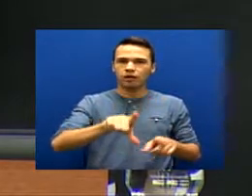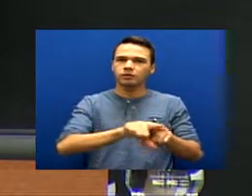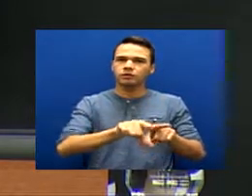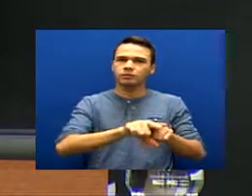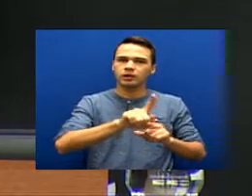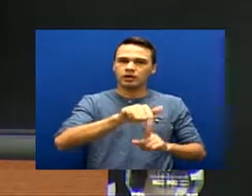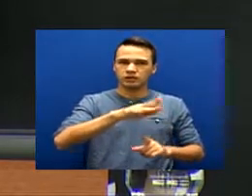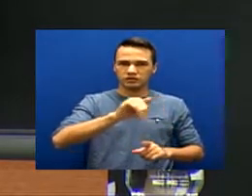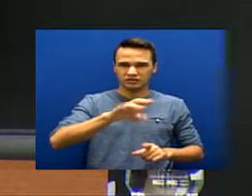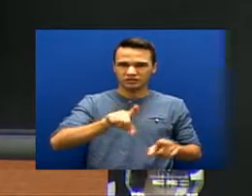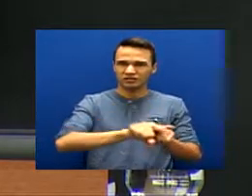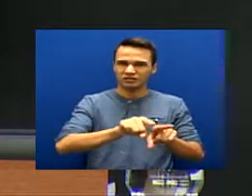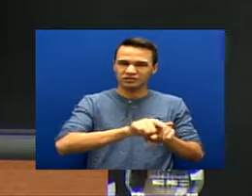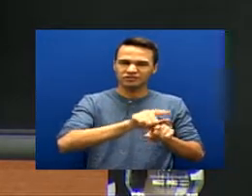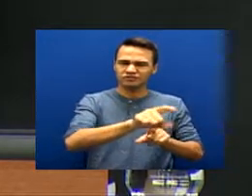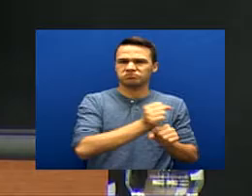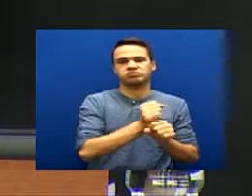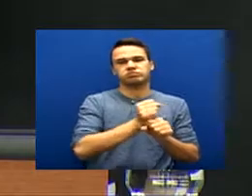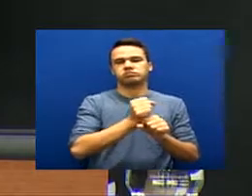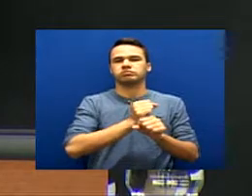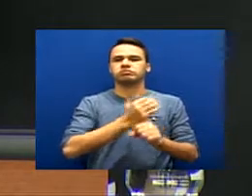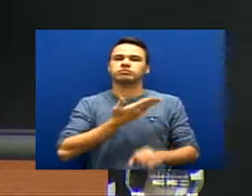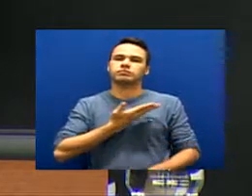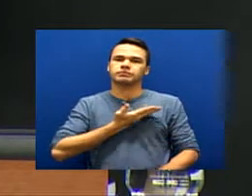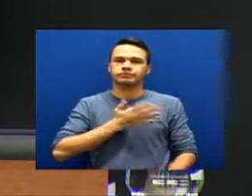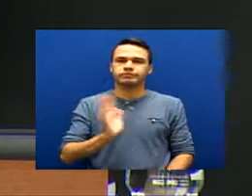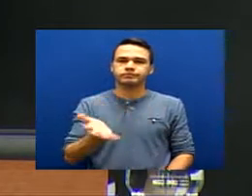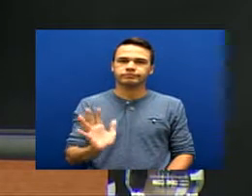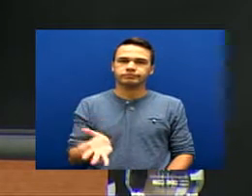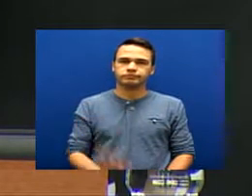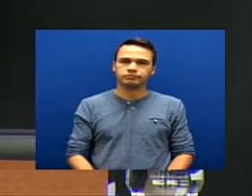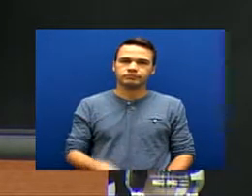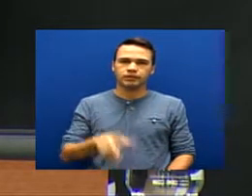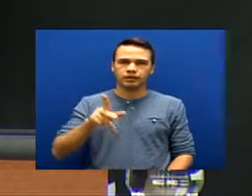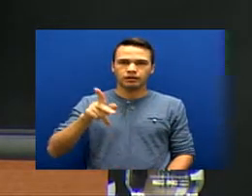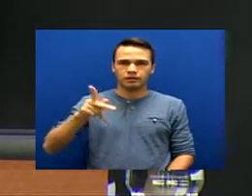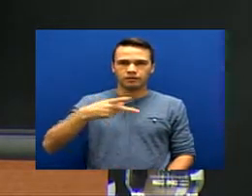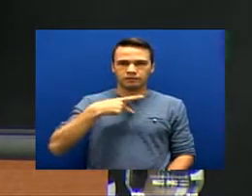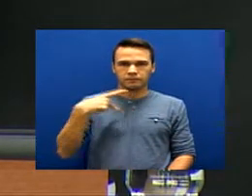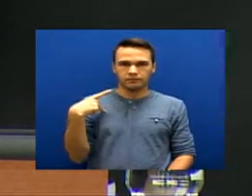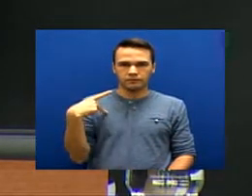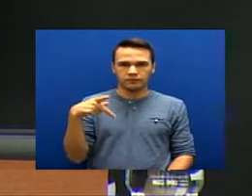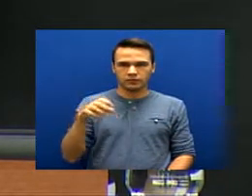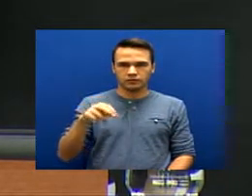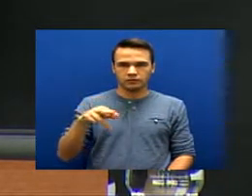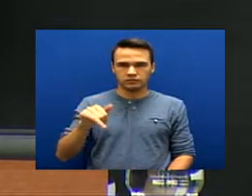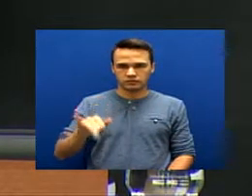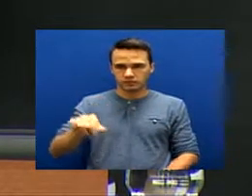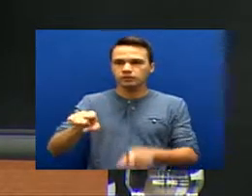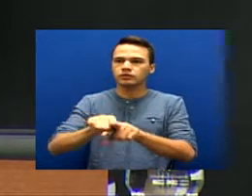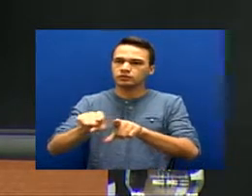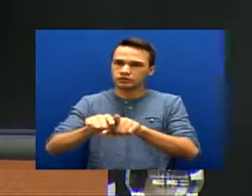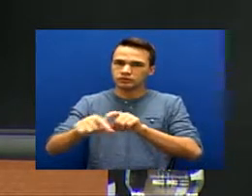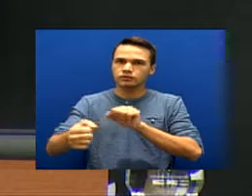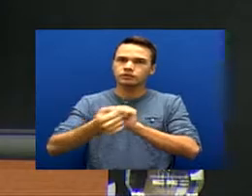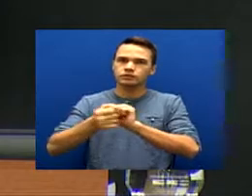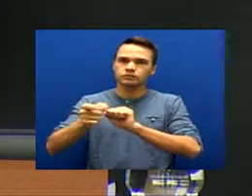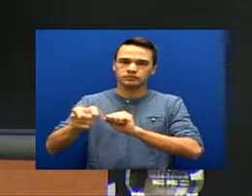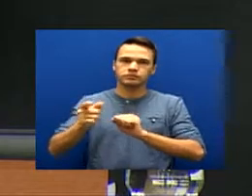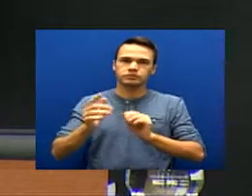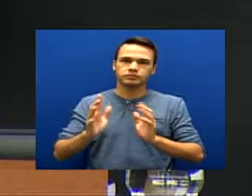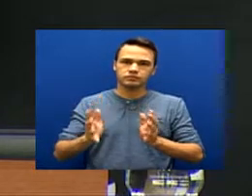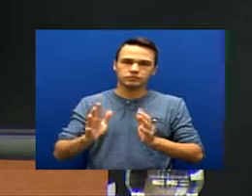ela iniciou um trabalho muito forte, e eu sempre confundo com a denominação